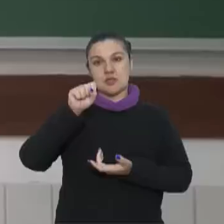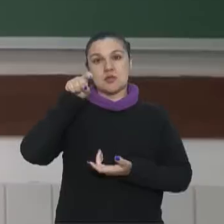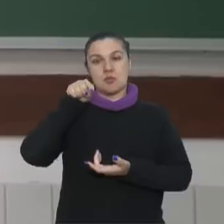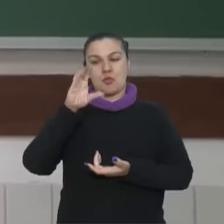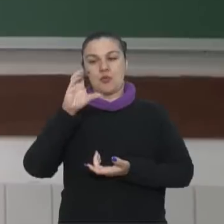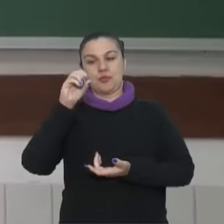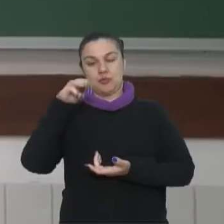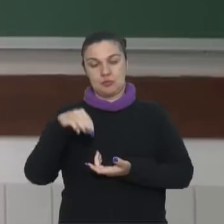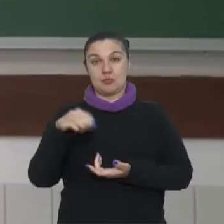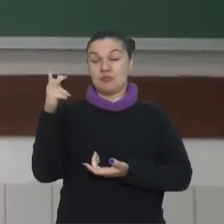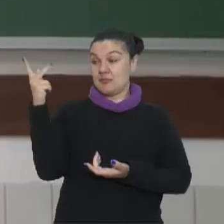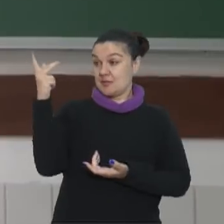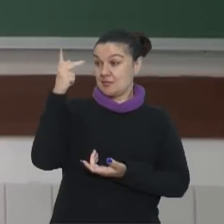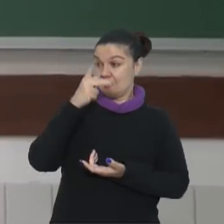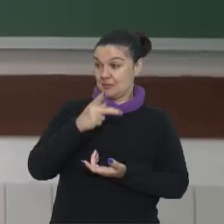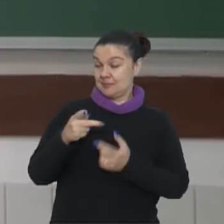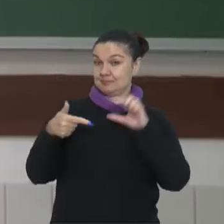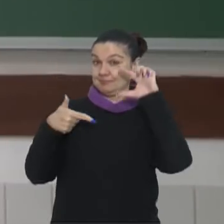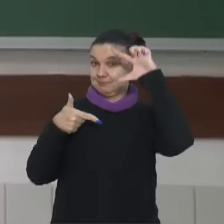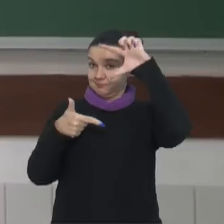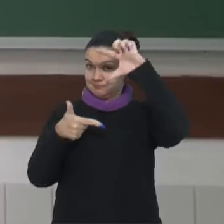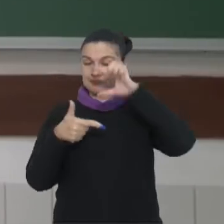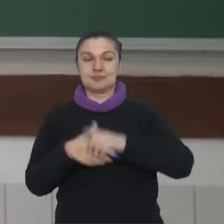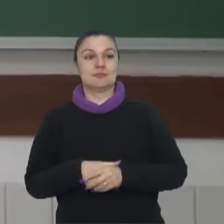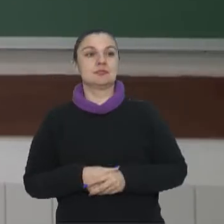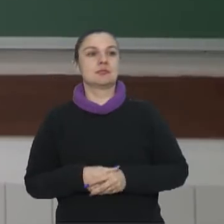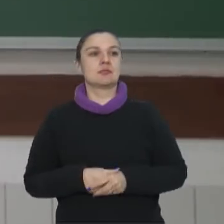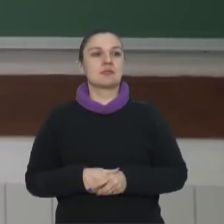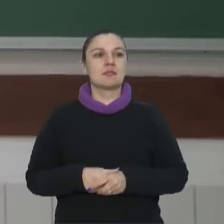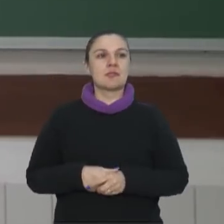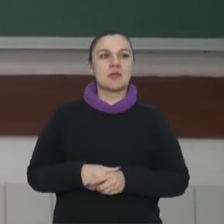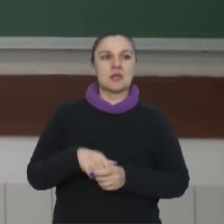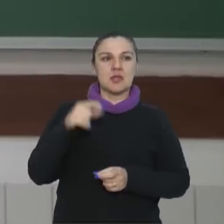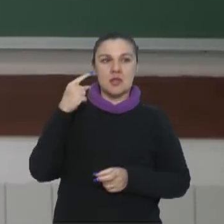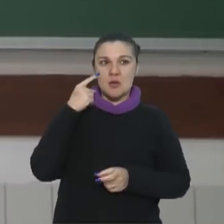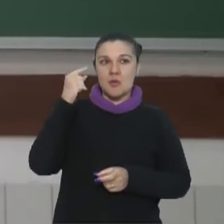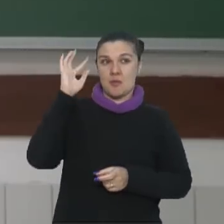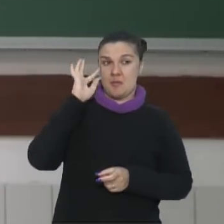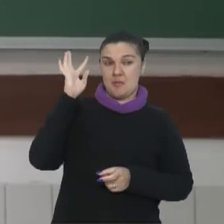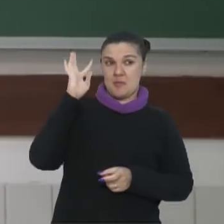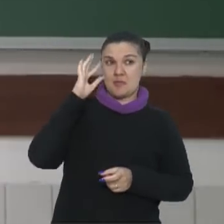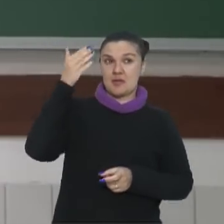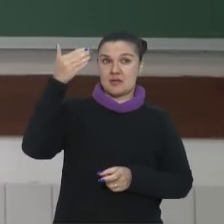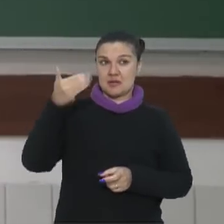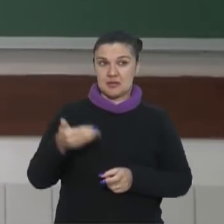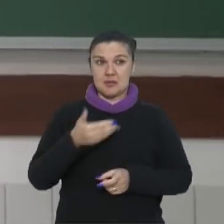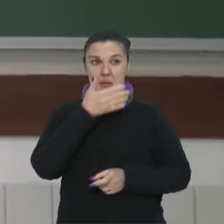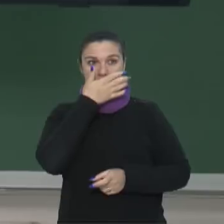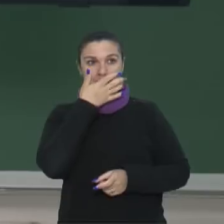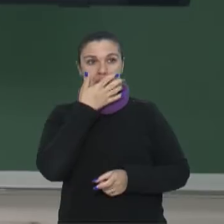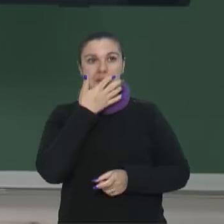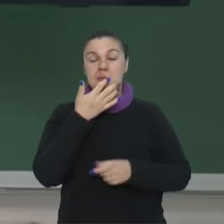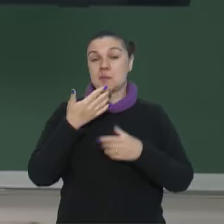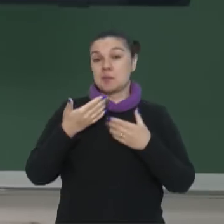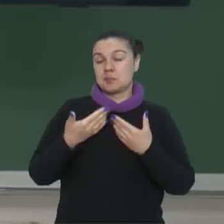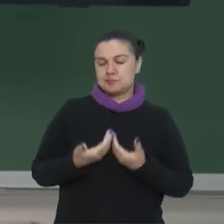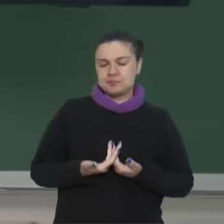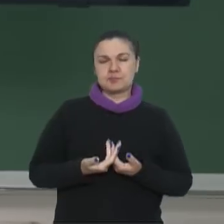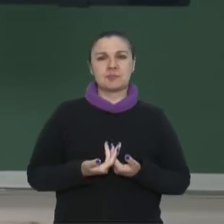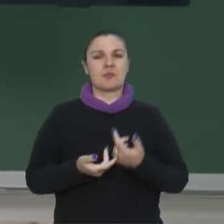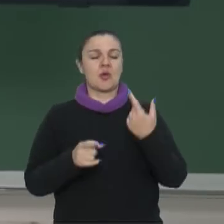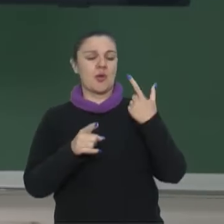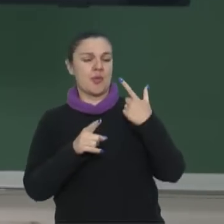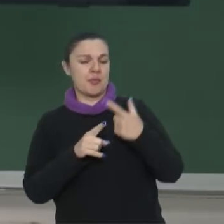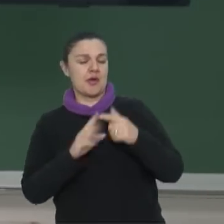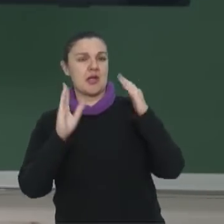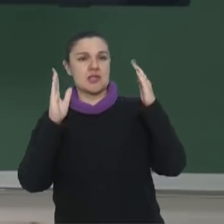dessa linda tela, ok? Bom, então pensar a leitura de imagens, por que a professora está pensando isso? Porque a gente vai